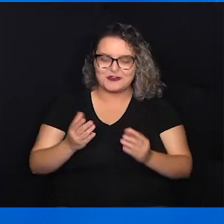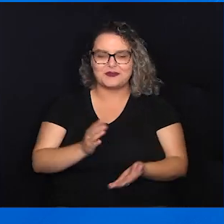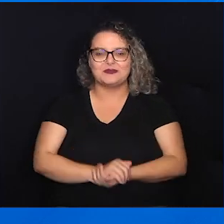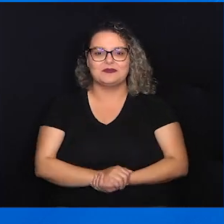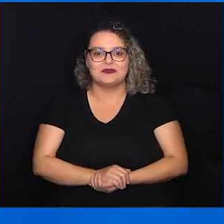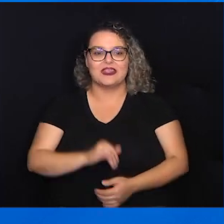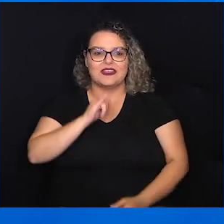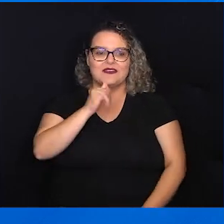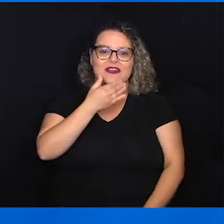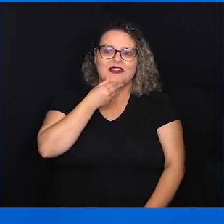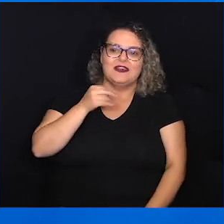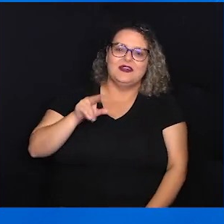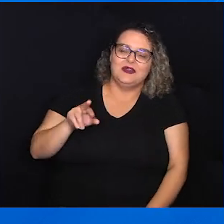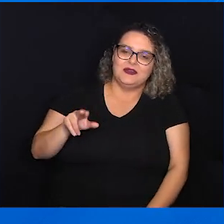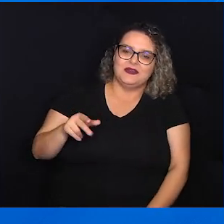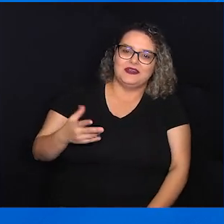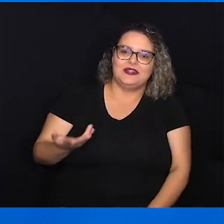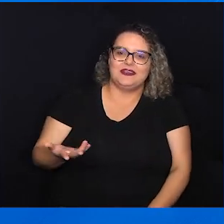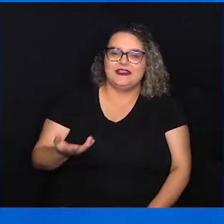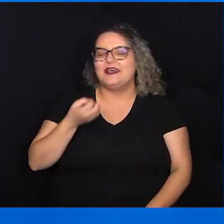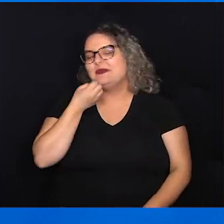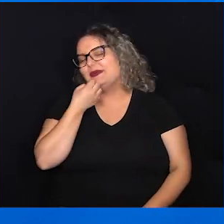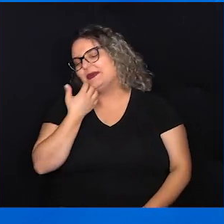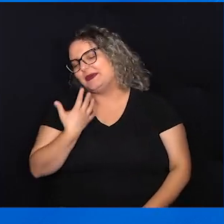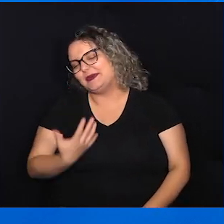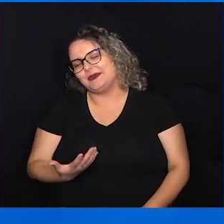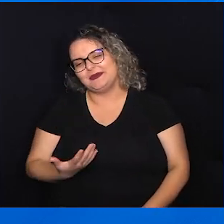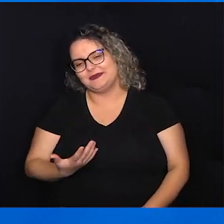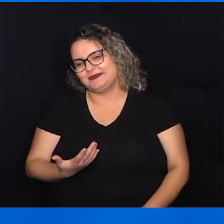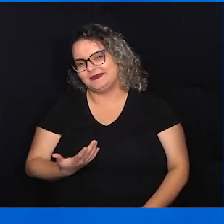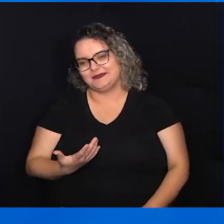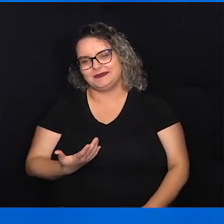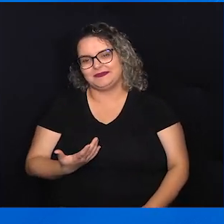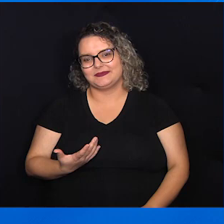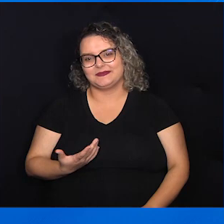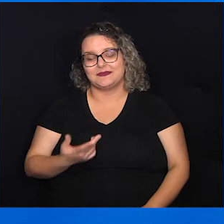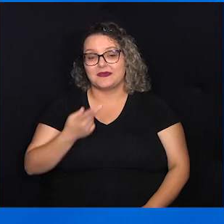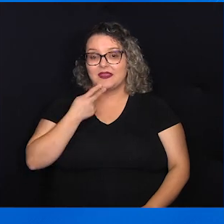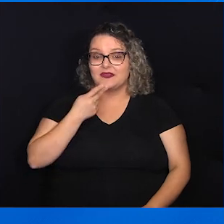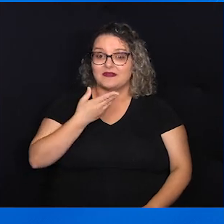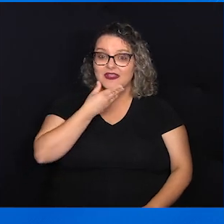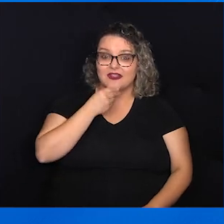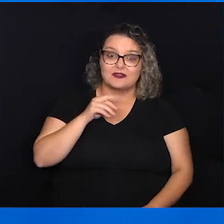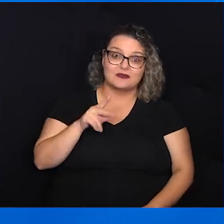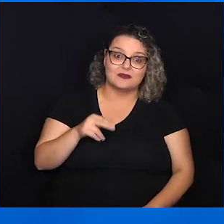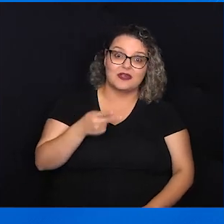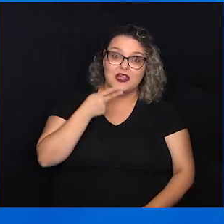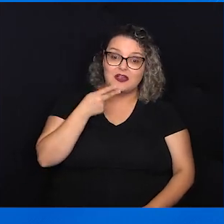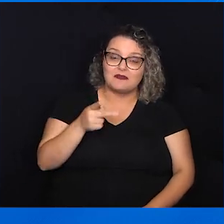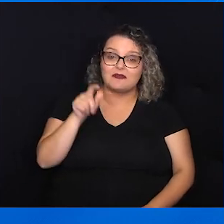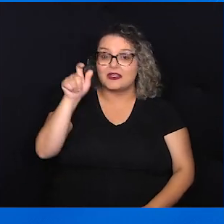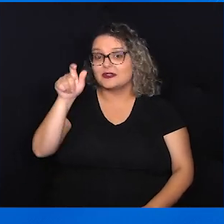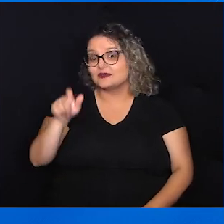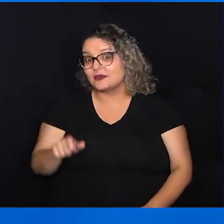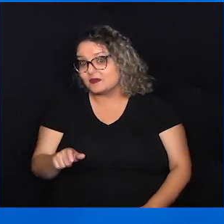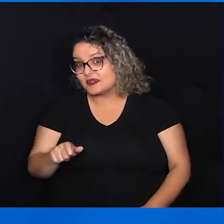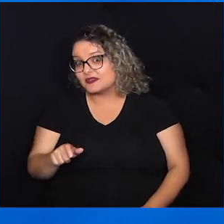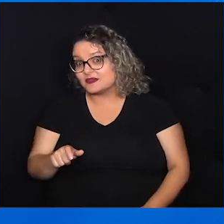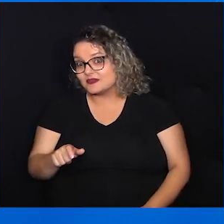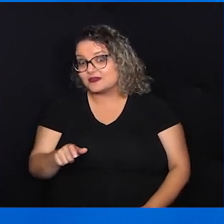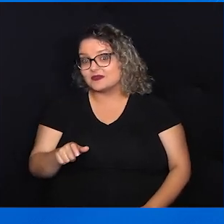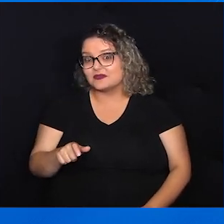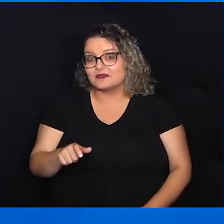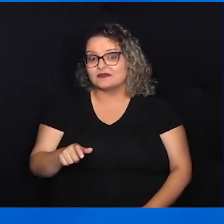noite. Falar do meu irmão é muito bom. Falar do meu irmão é falar de